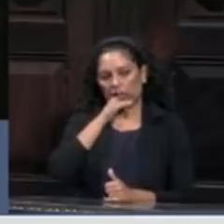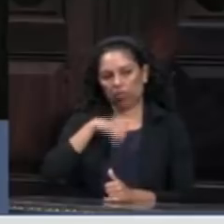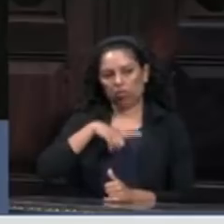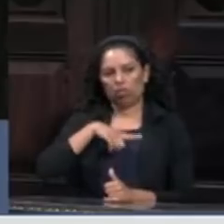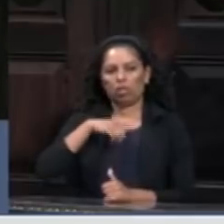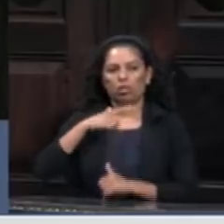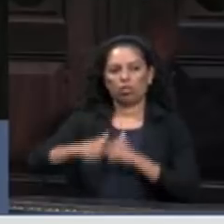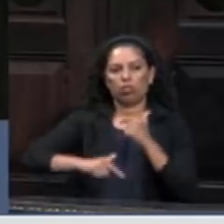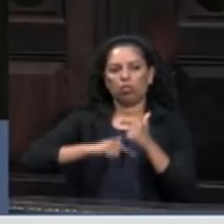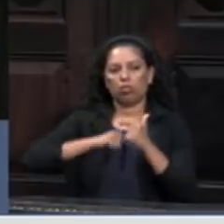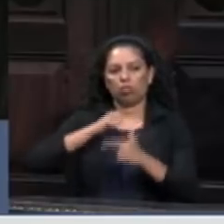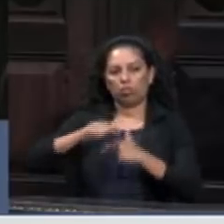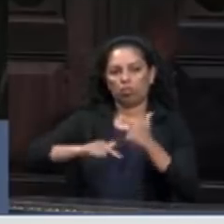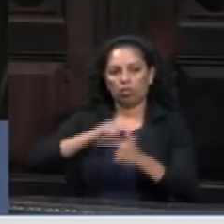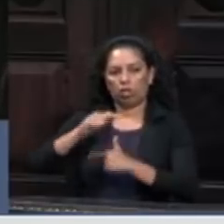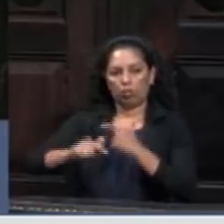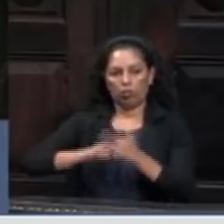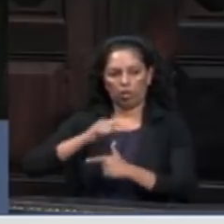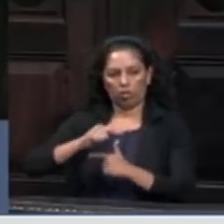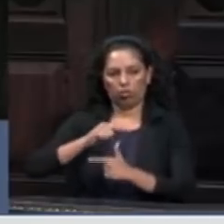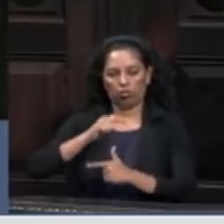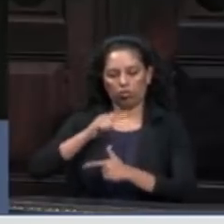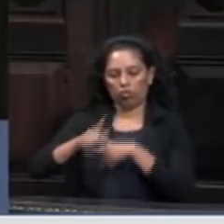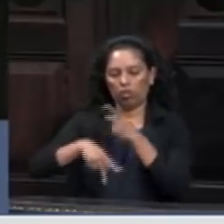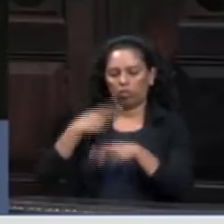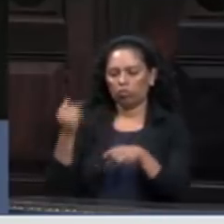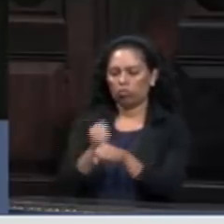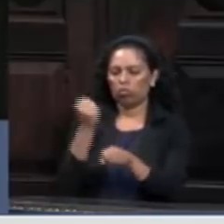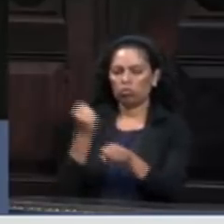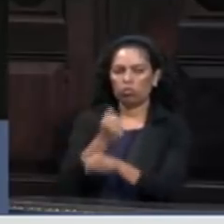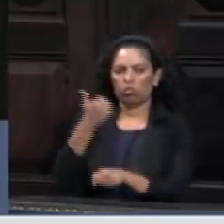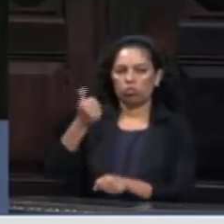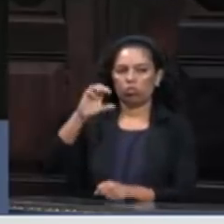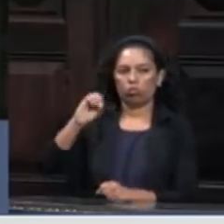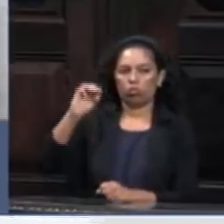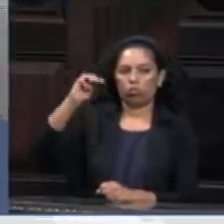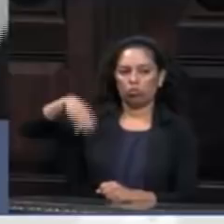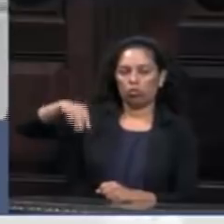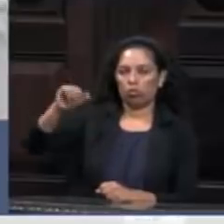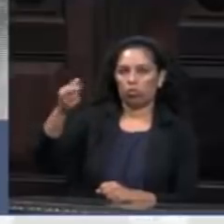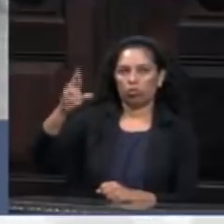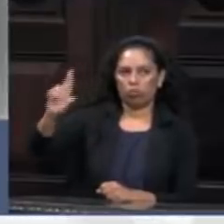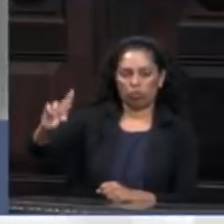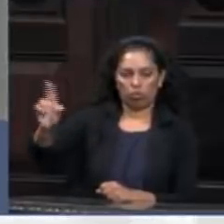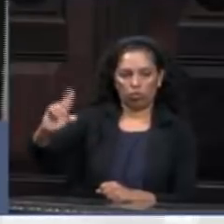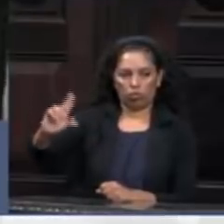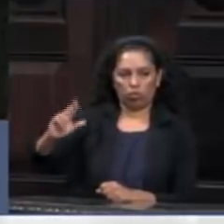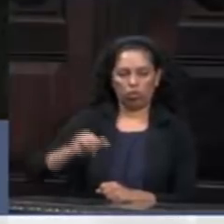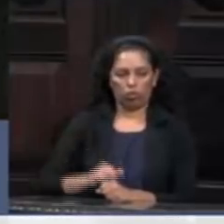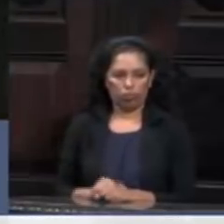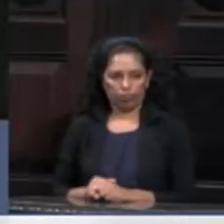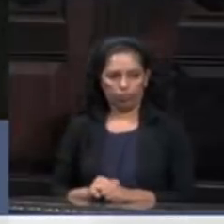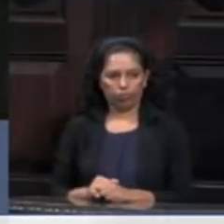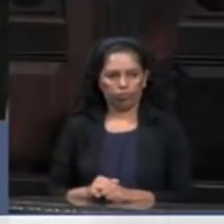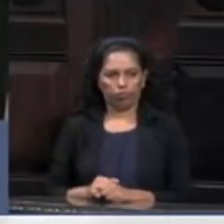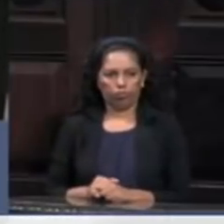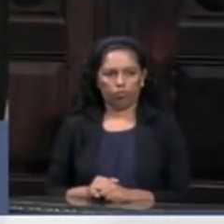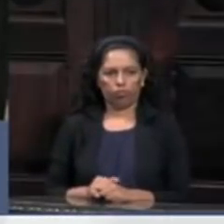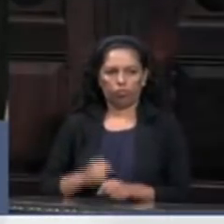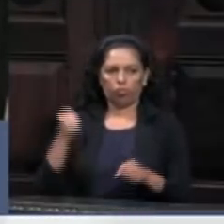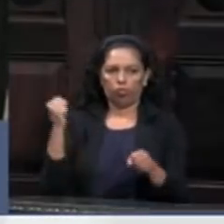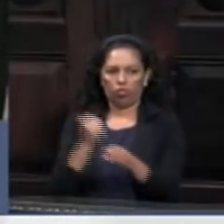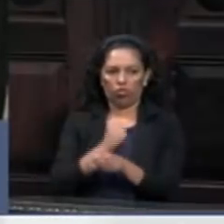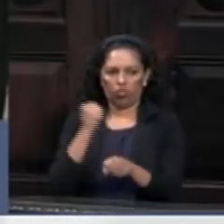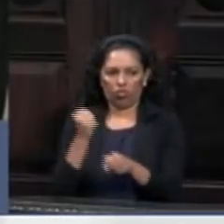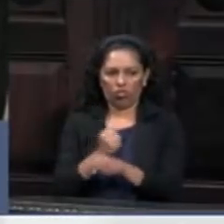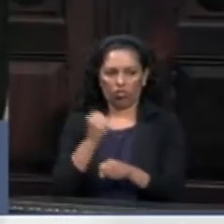de trabalho para fazer uma obra de 10 milhões. Foi uma estimativa, não foi nem um orçamento. Essa obra terá